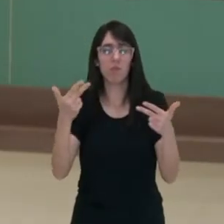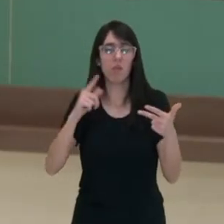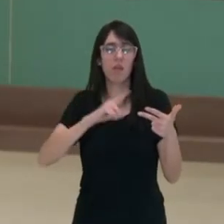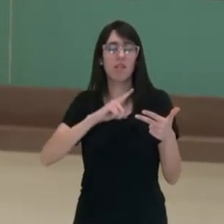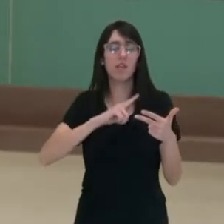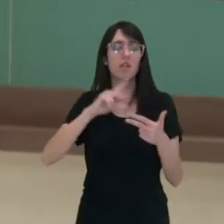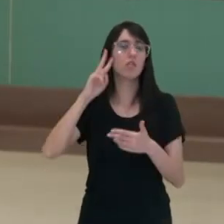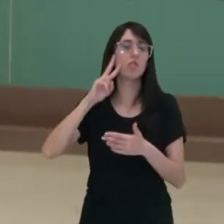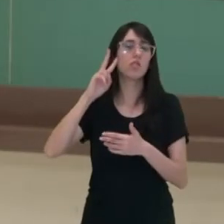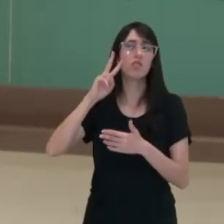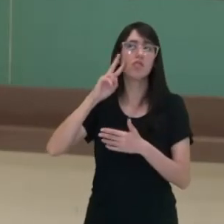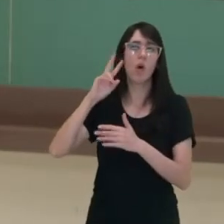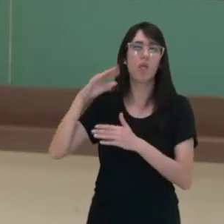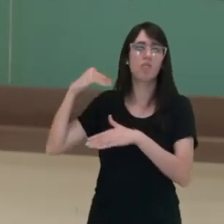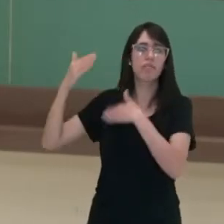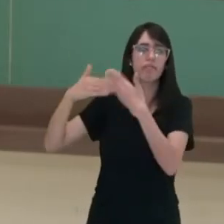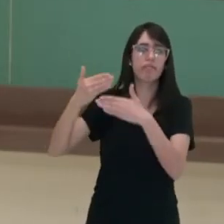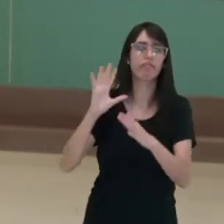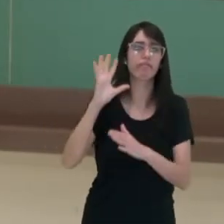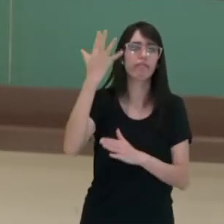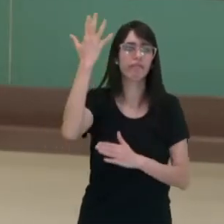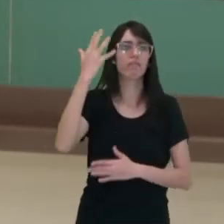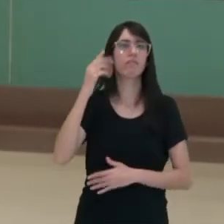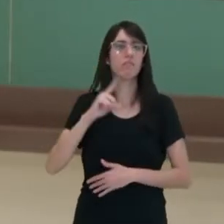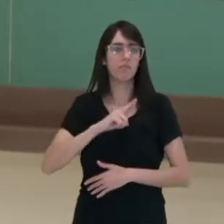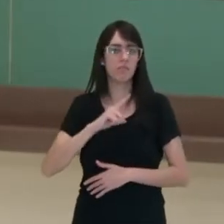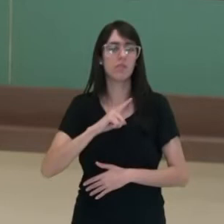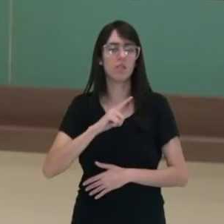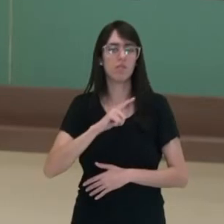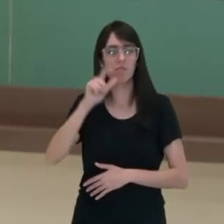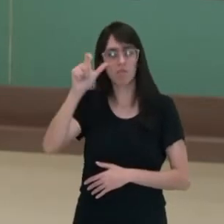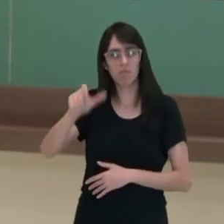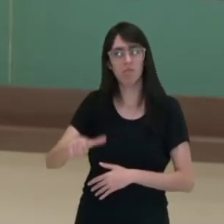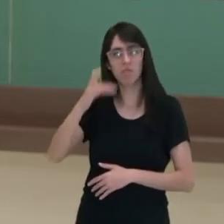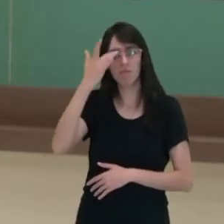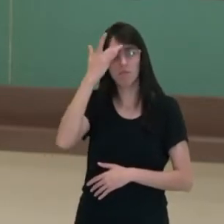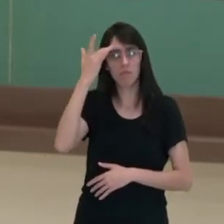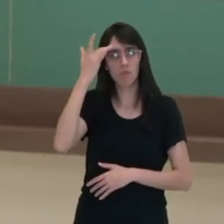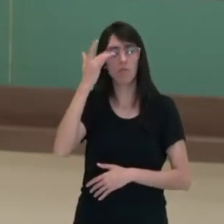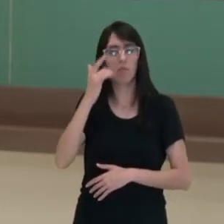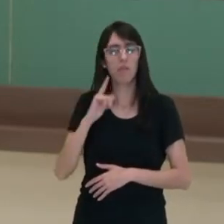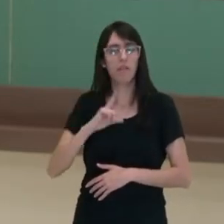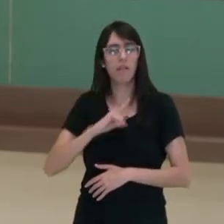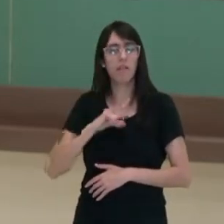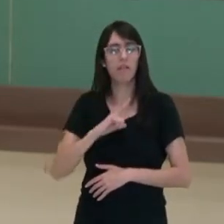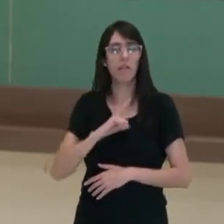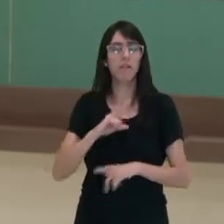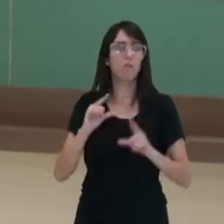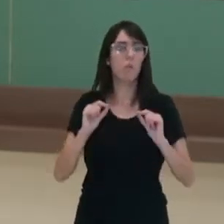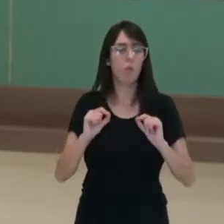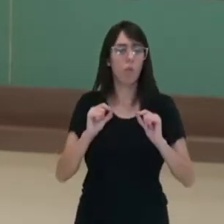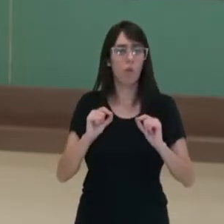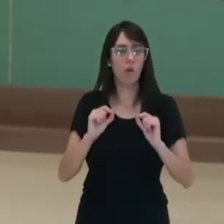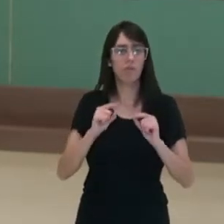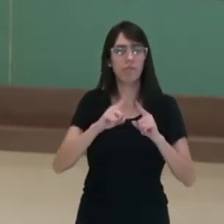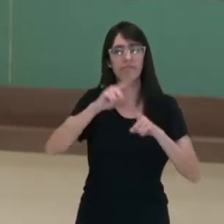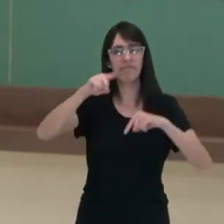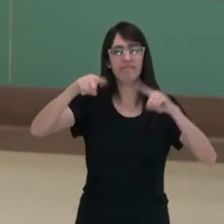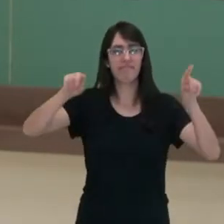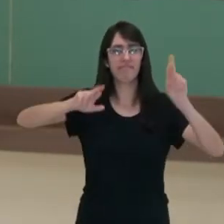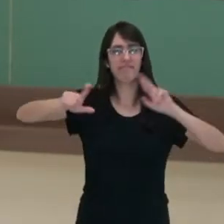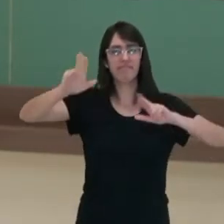Então, vai se concretizar ali a vida material do sujeito, vai expressar, então, essas